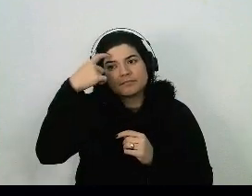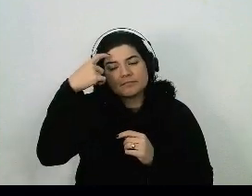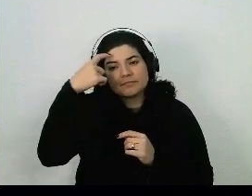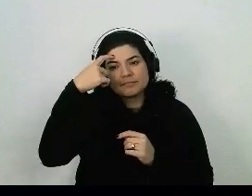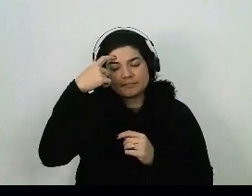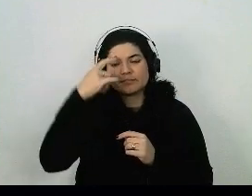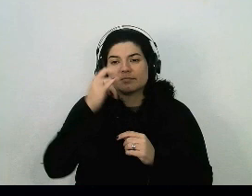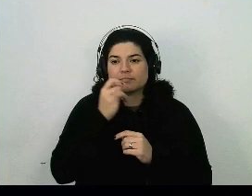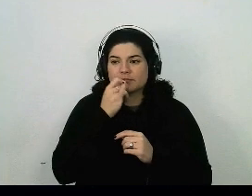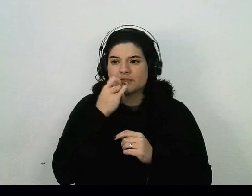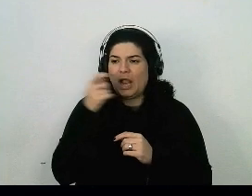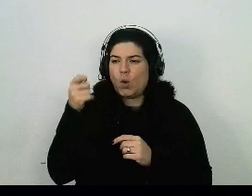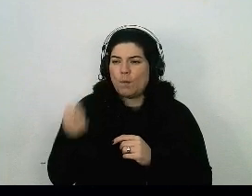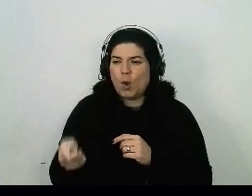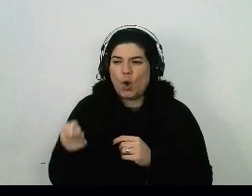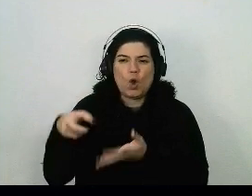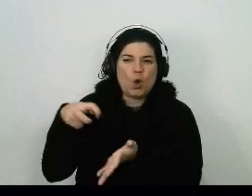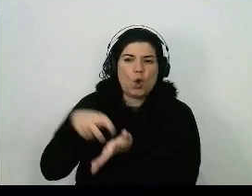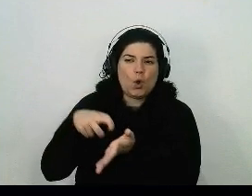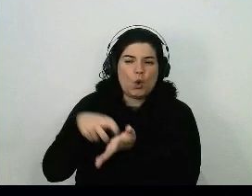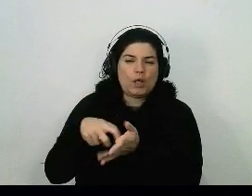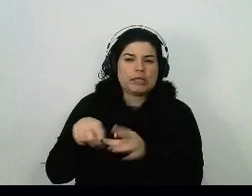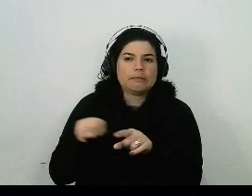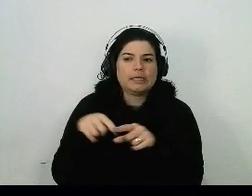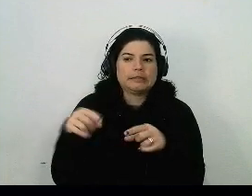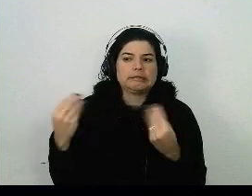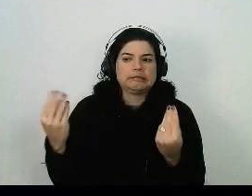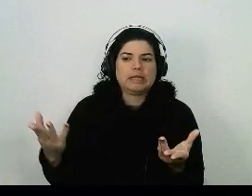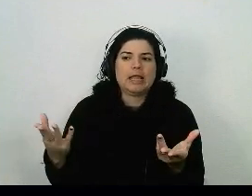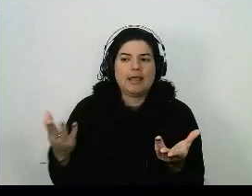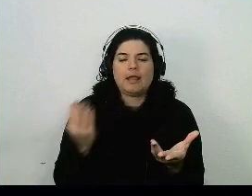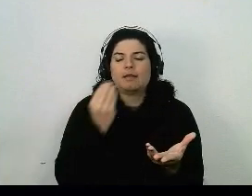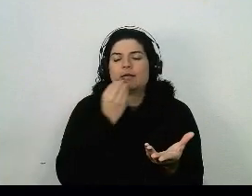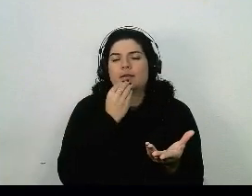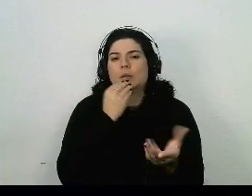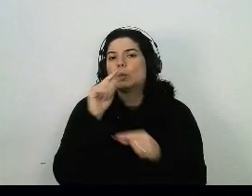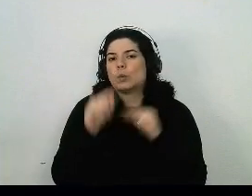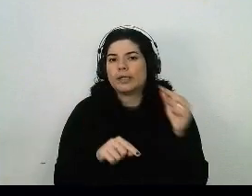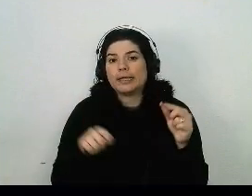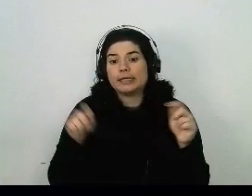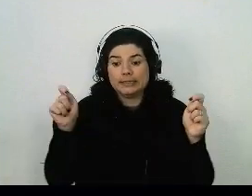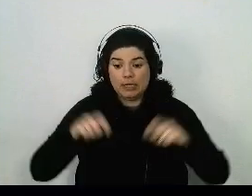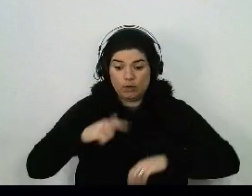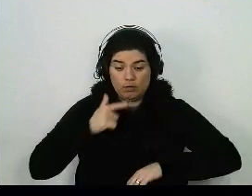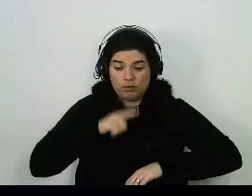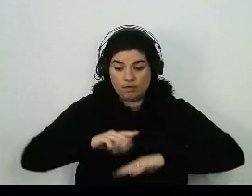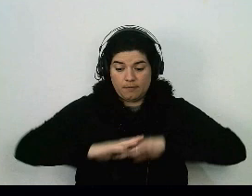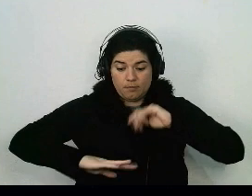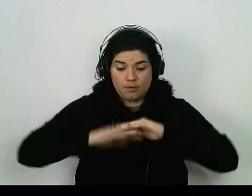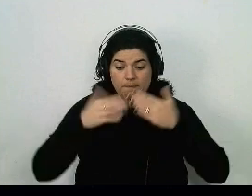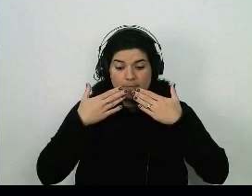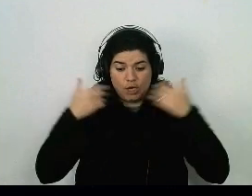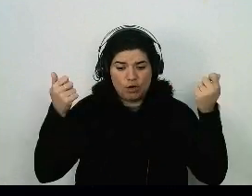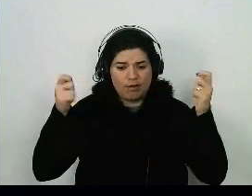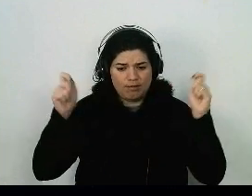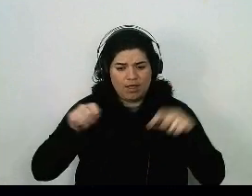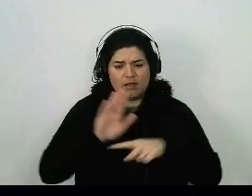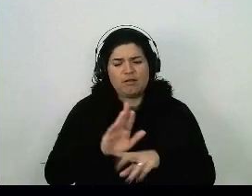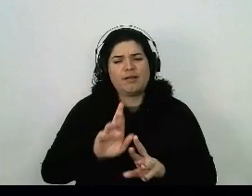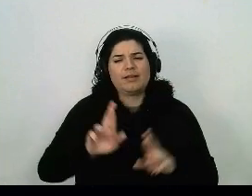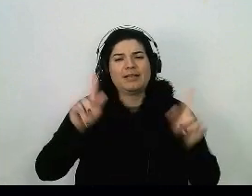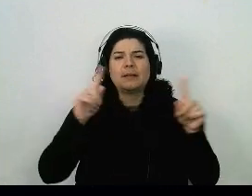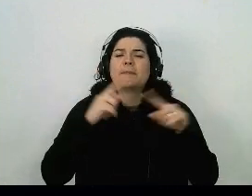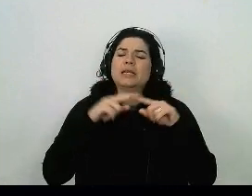ser muito ruim se a gente pensar na médica como uma oportunidade de melhoria ela faz toda a diferença mas eu concordo com você